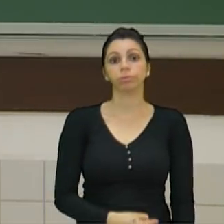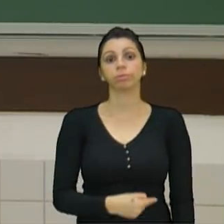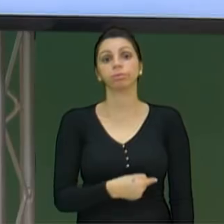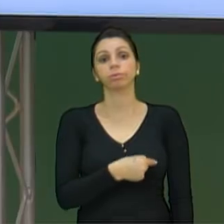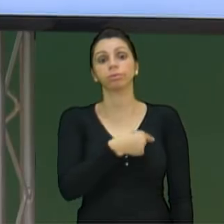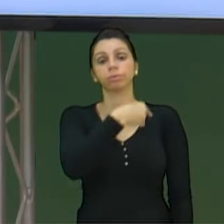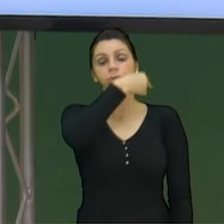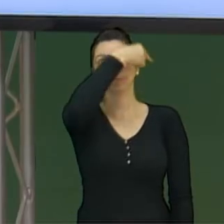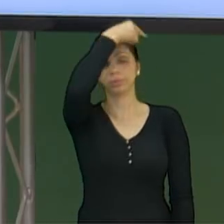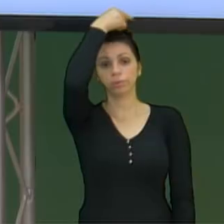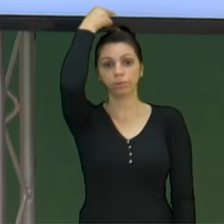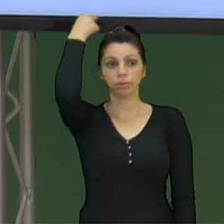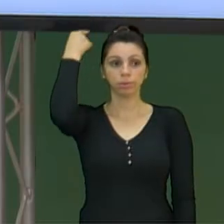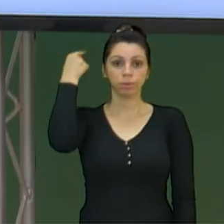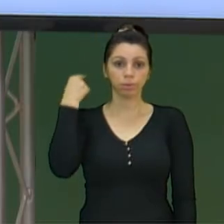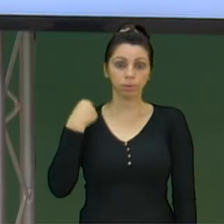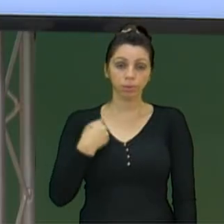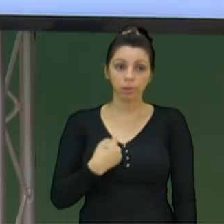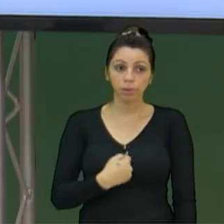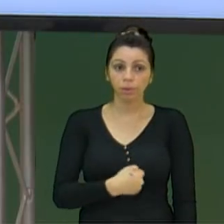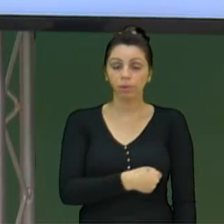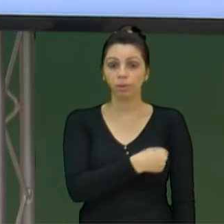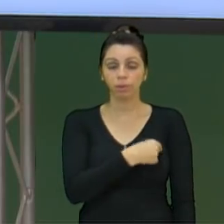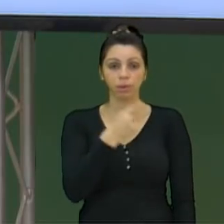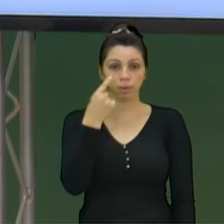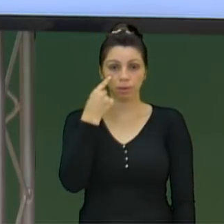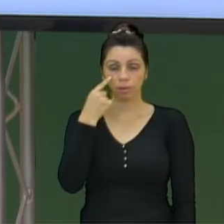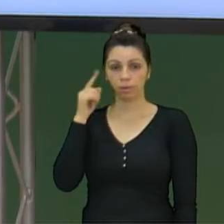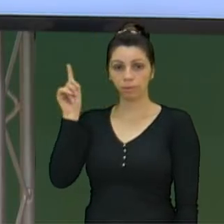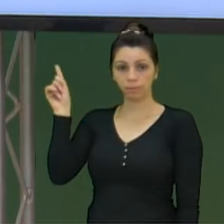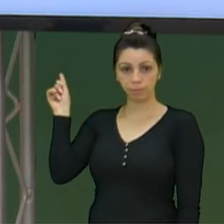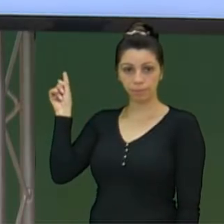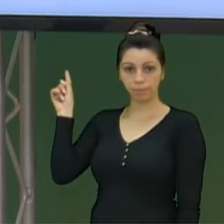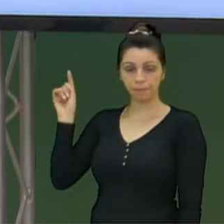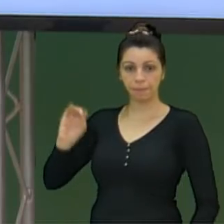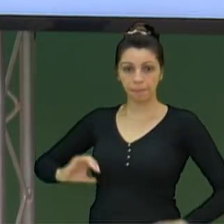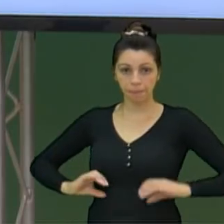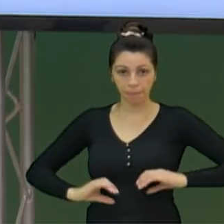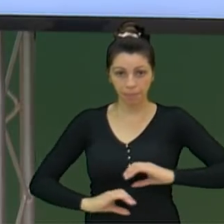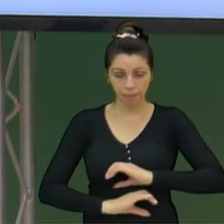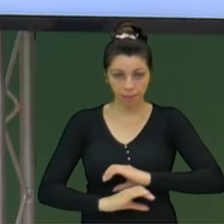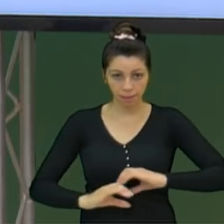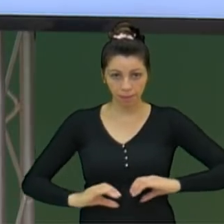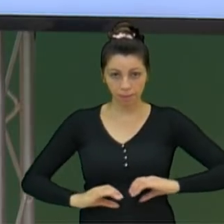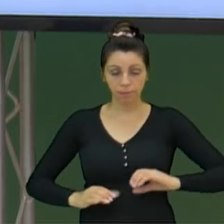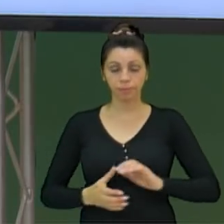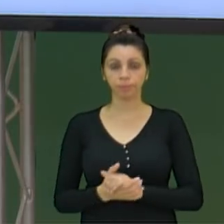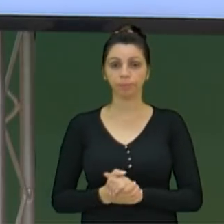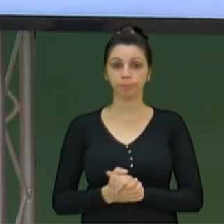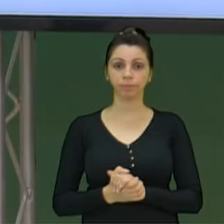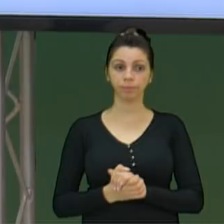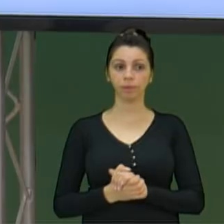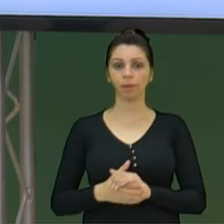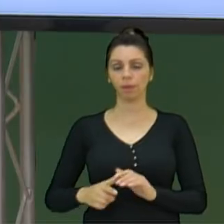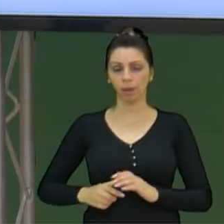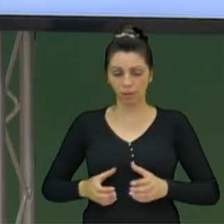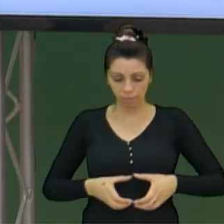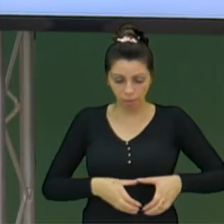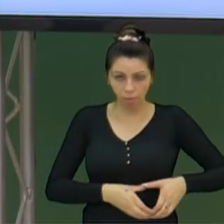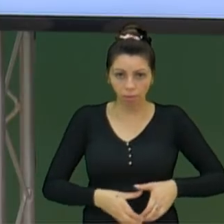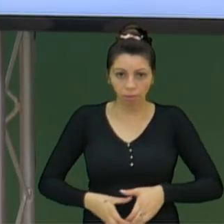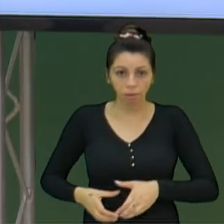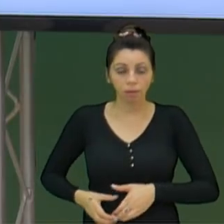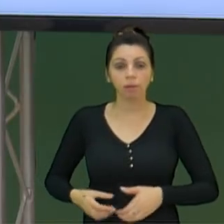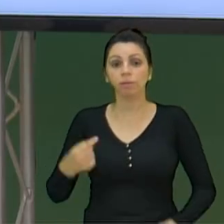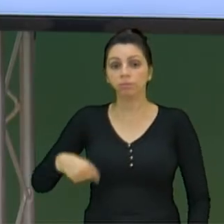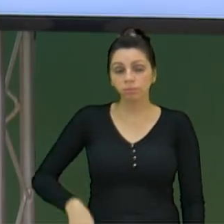do coração, circular no corpo, ó, aqui temos alguns órgãos representados, tá? Intestinos, fígado, rins, né?